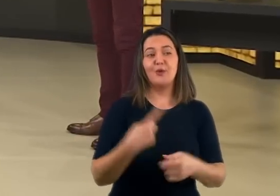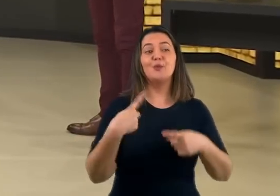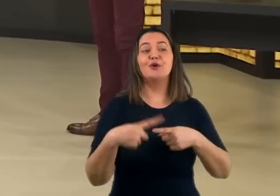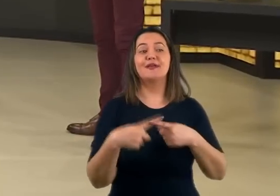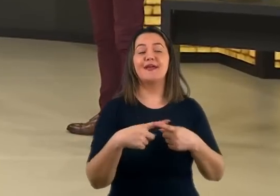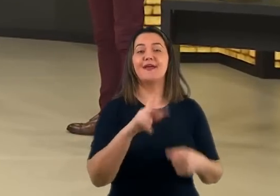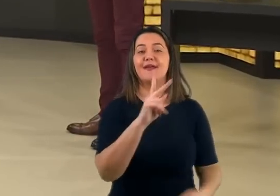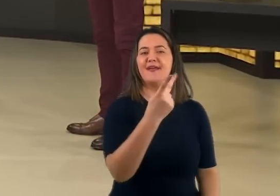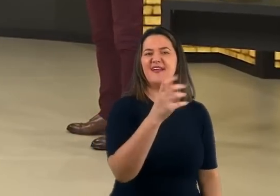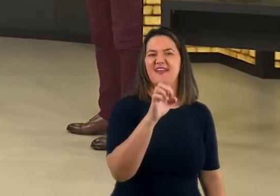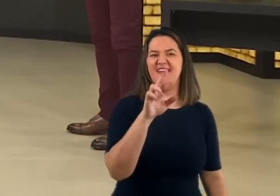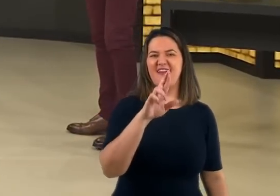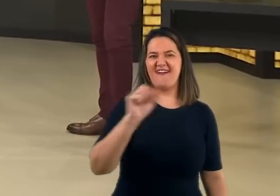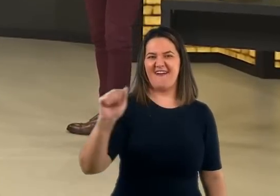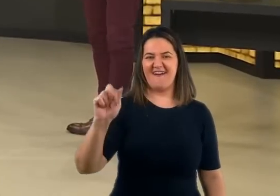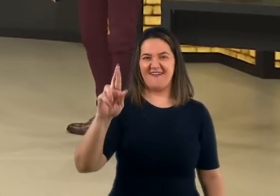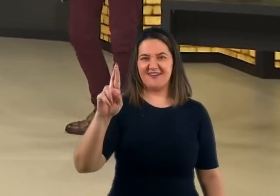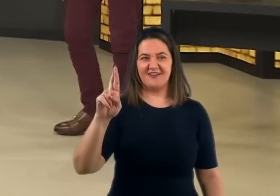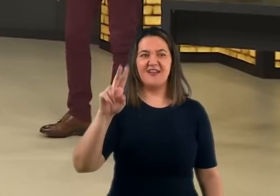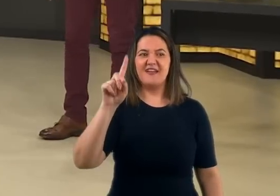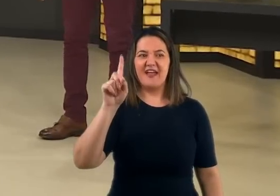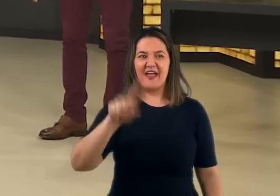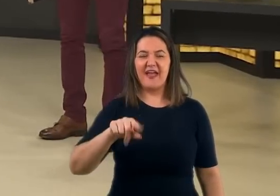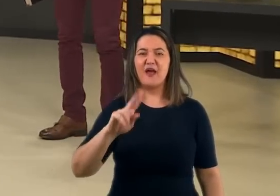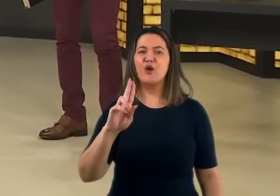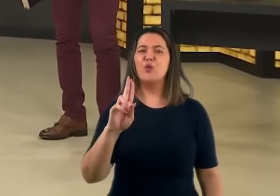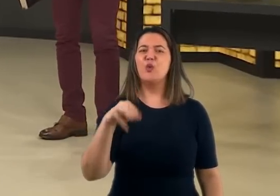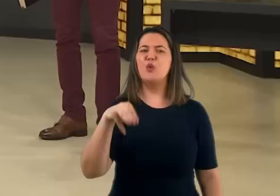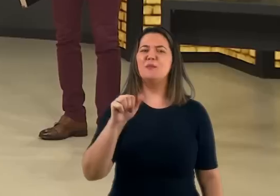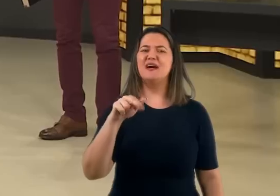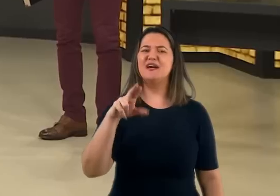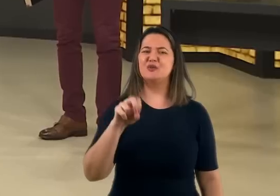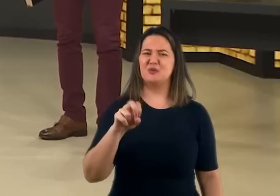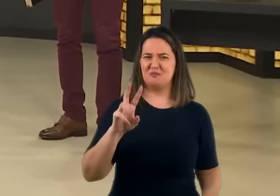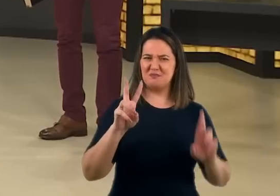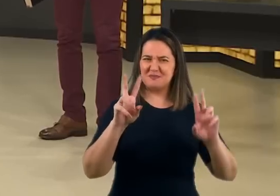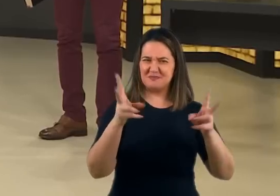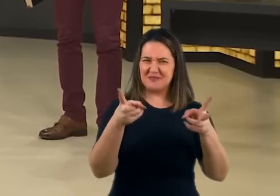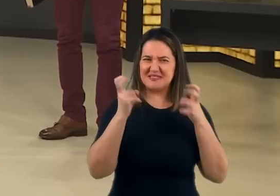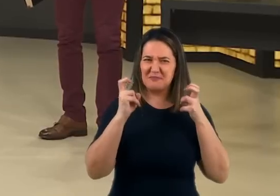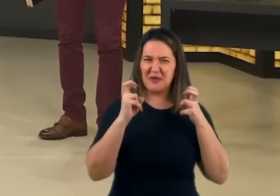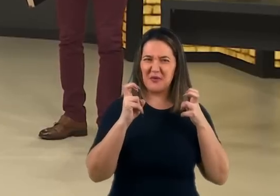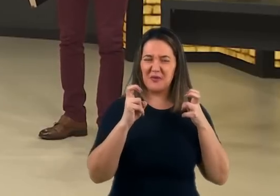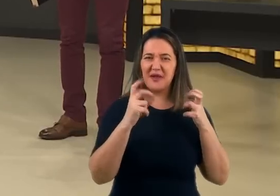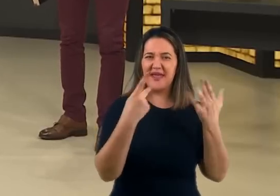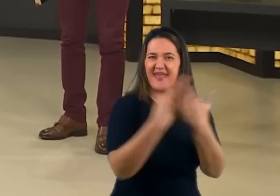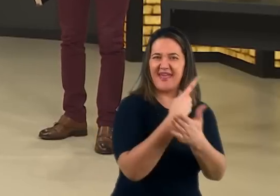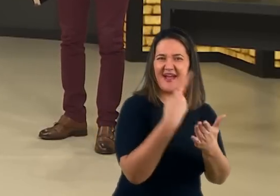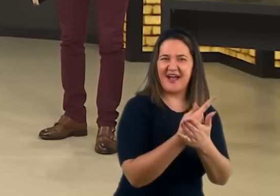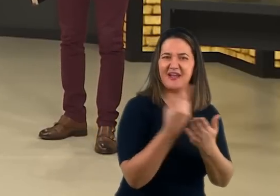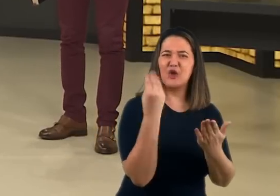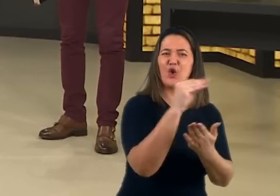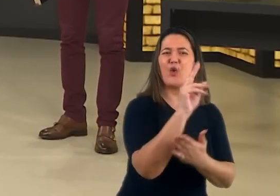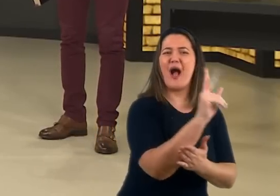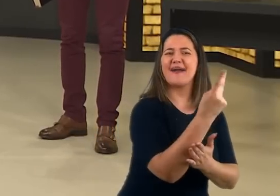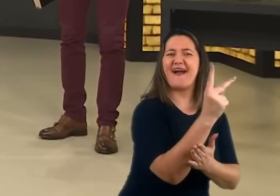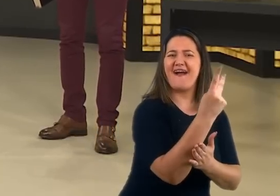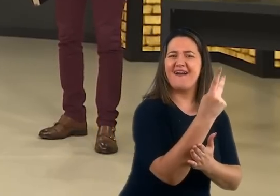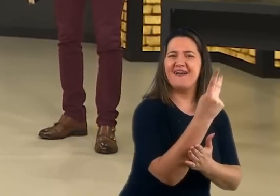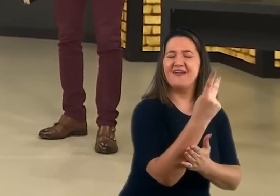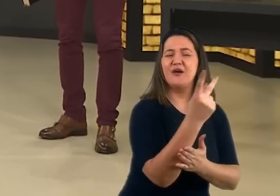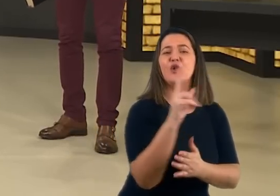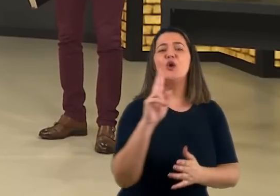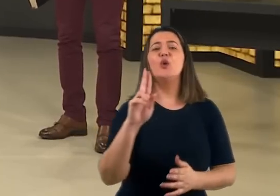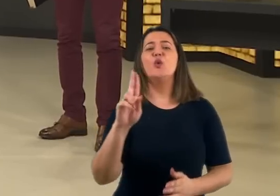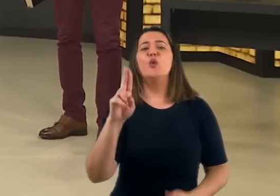é humano. Você percebeu? Ali eu escrevi um erro de maneira proposital. Seria mais